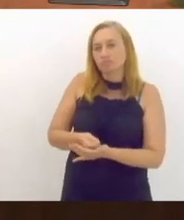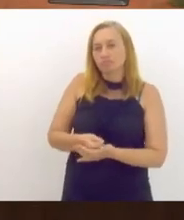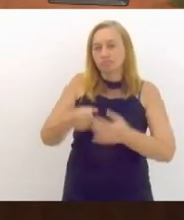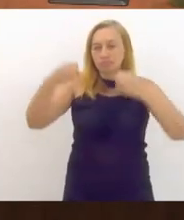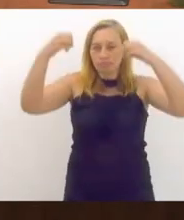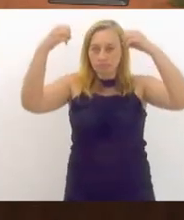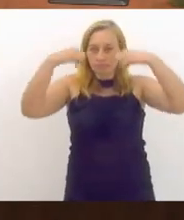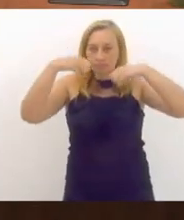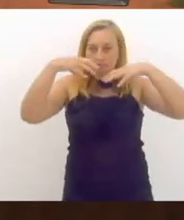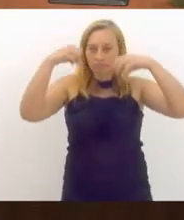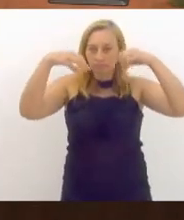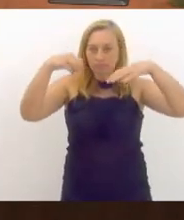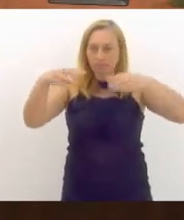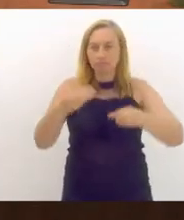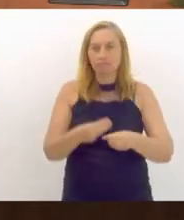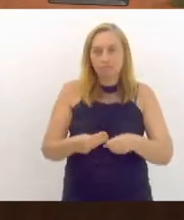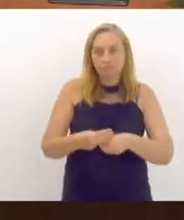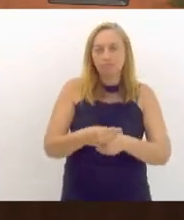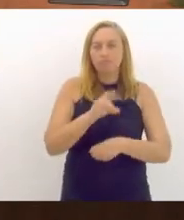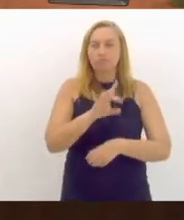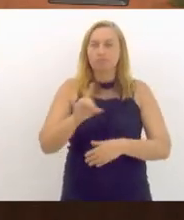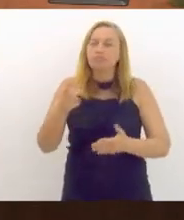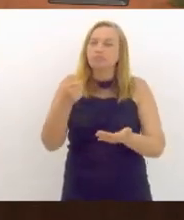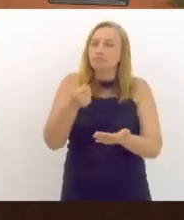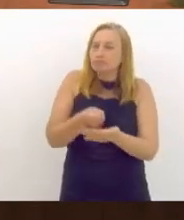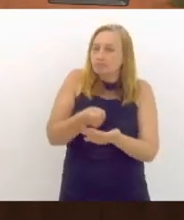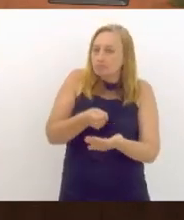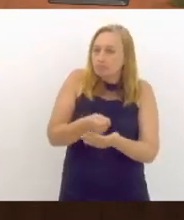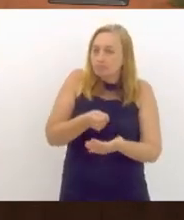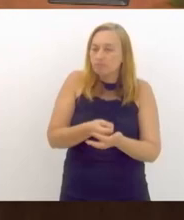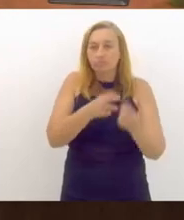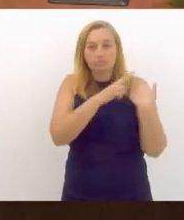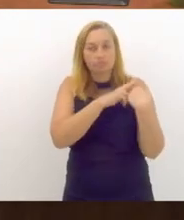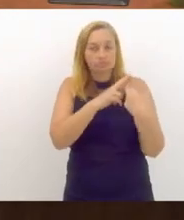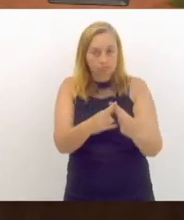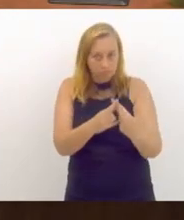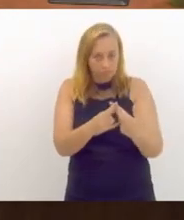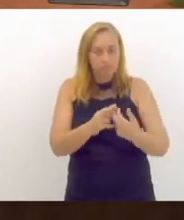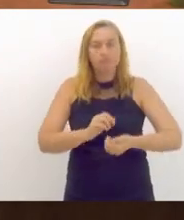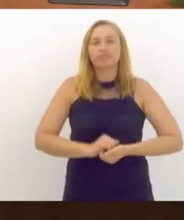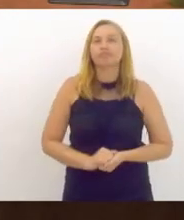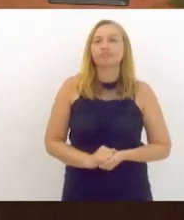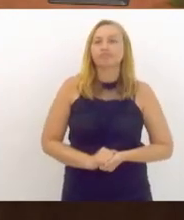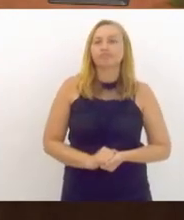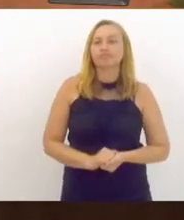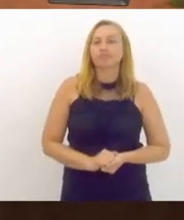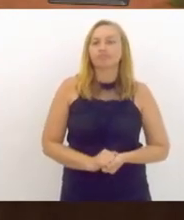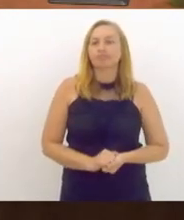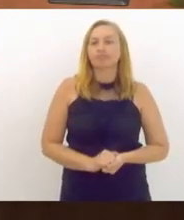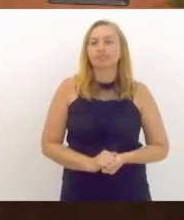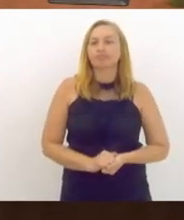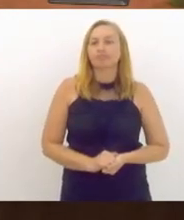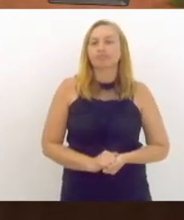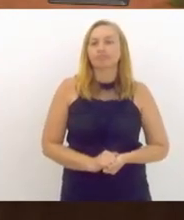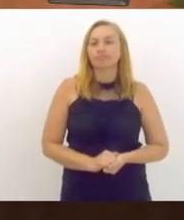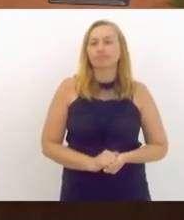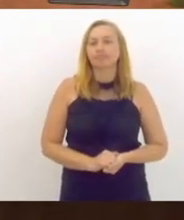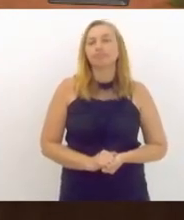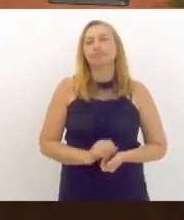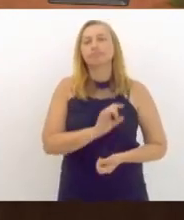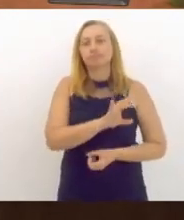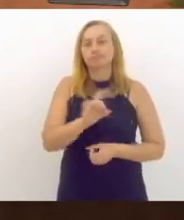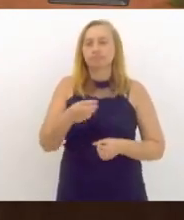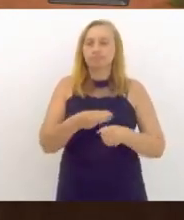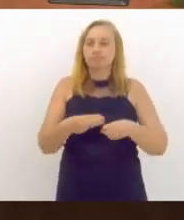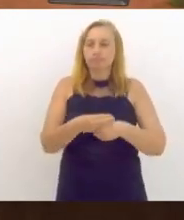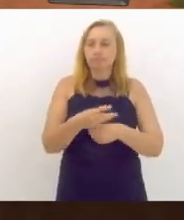cada município. Mesmo a cobrança sendo de responsabilidade, a forma de cobrança sendo de cada responsabilidade de cada município,